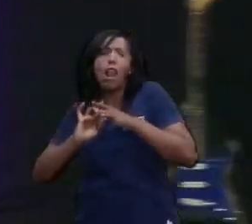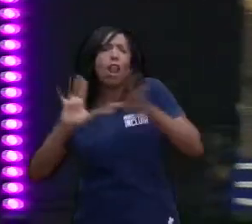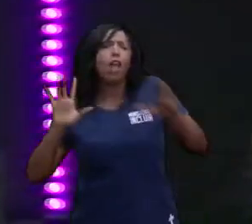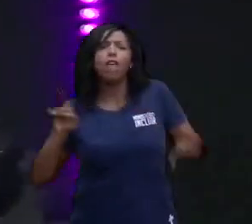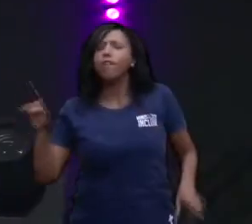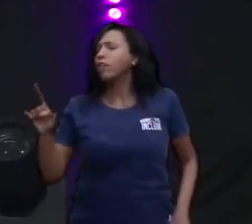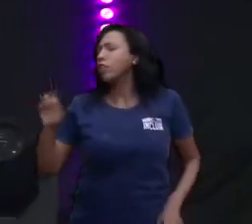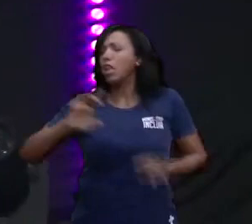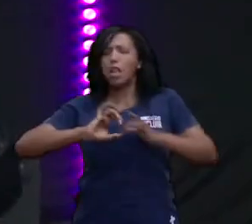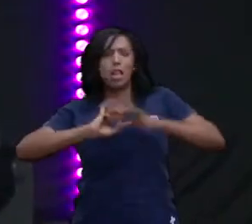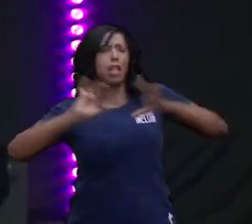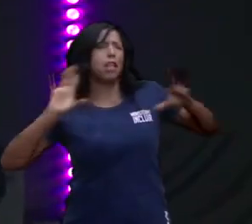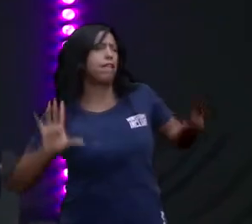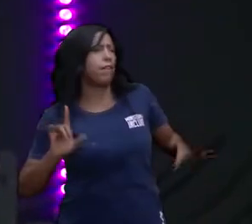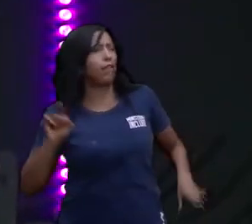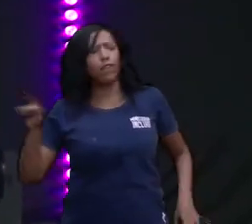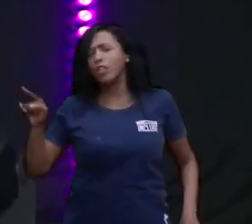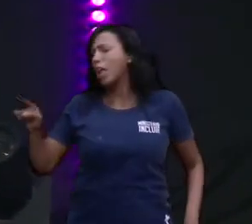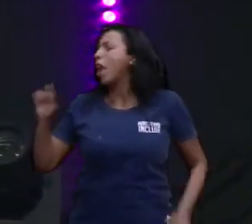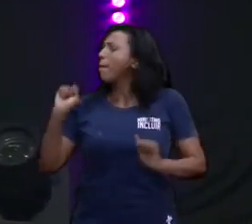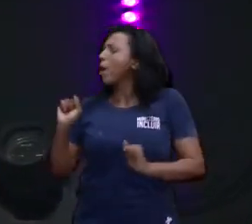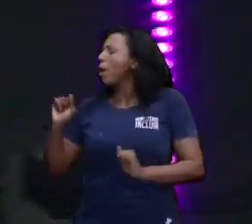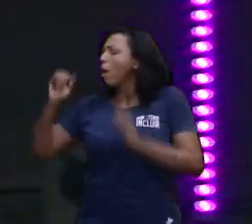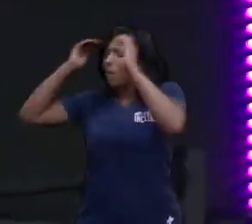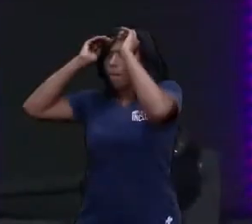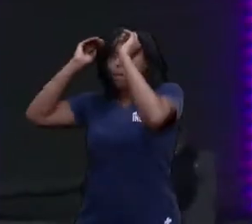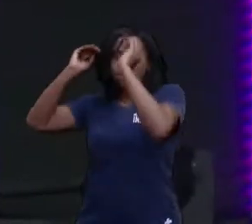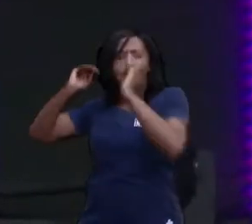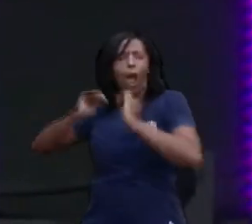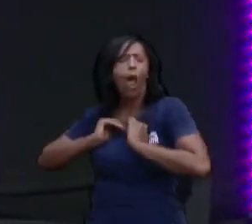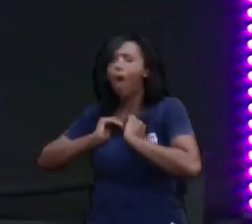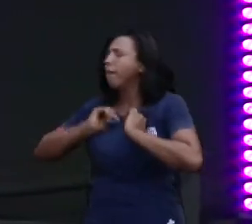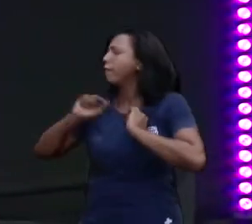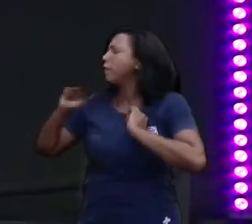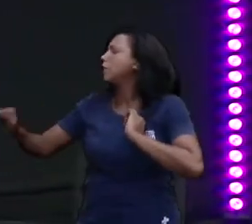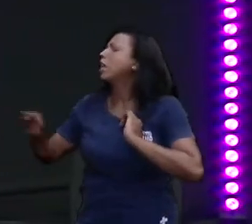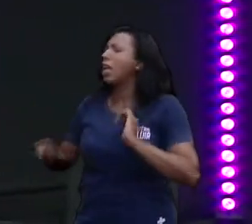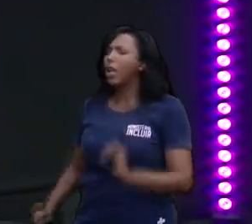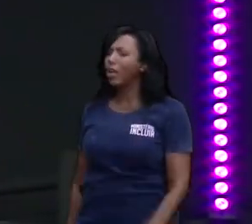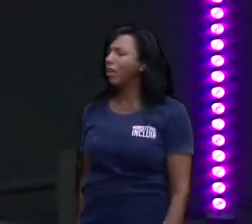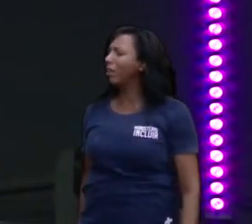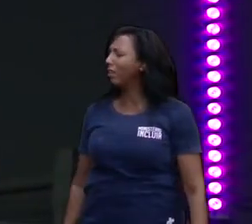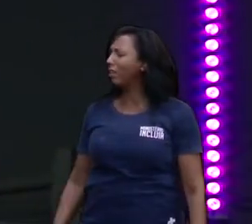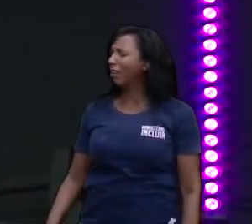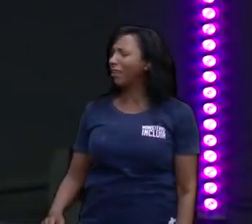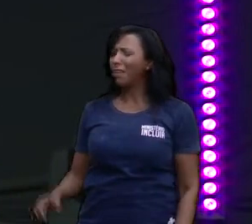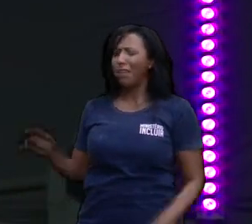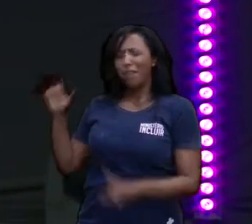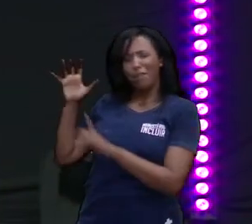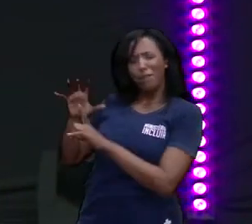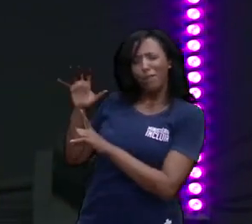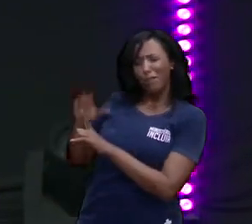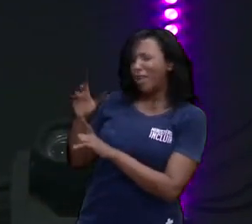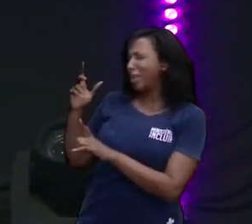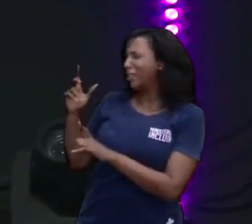você você tem que seguir a sua cabeça chega de opressão masculina é